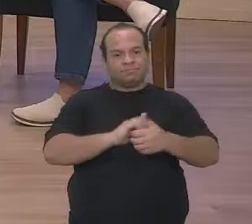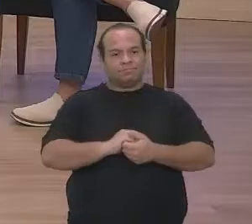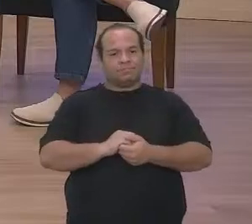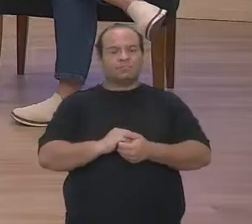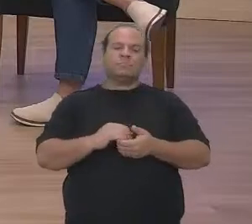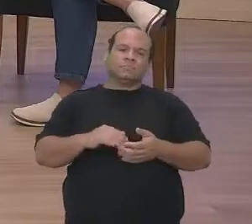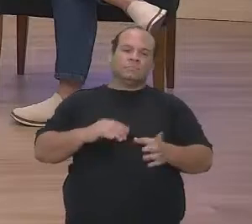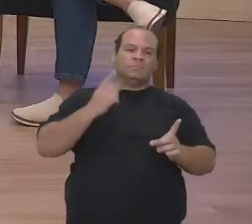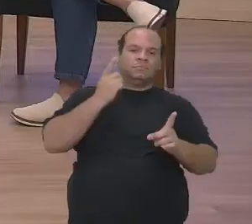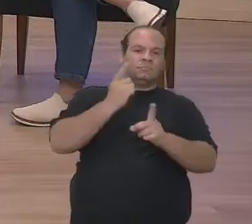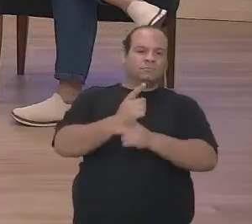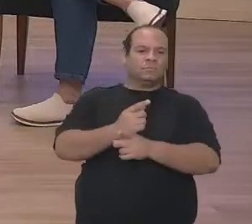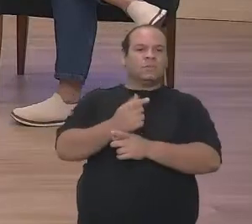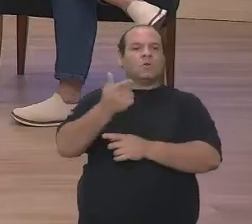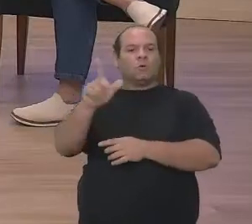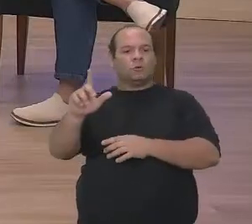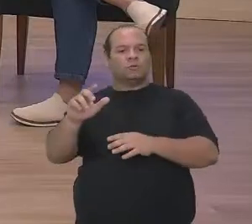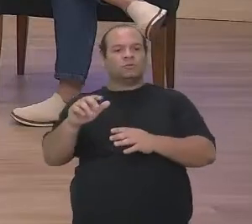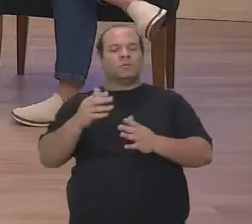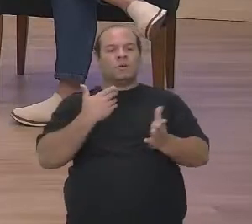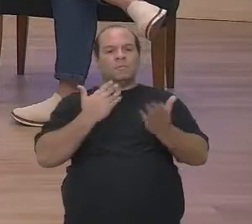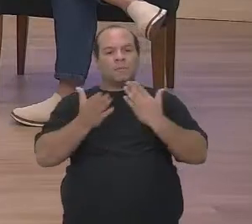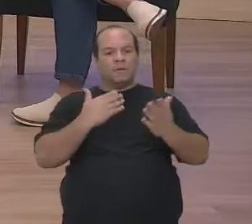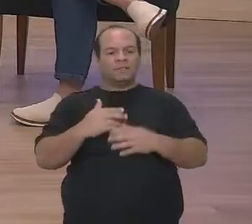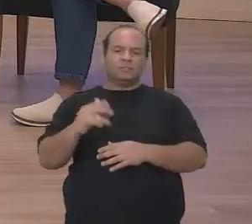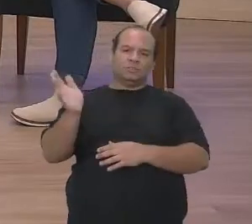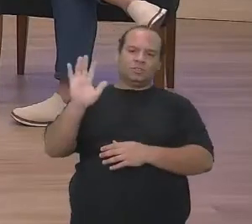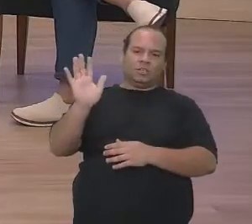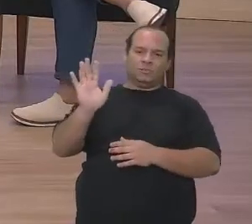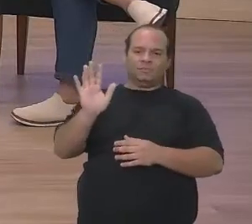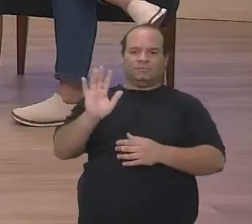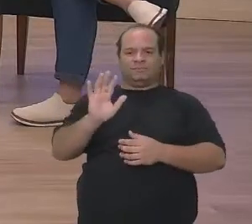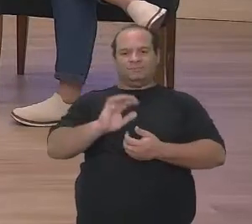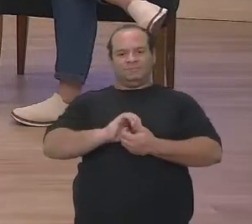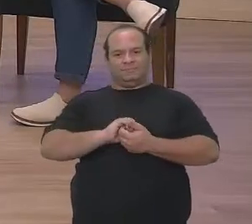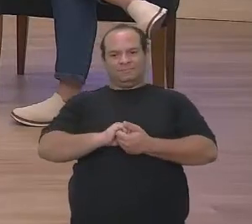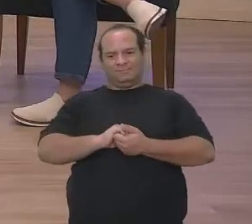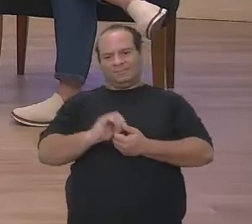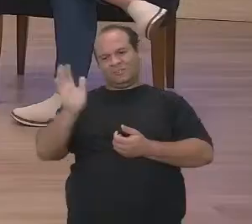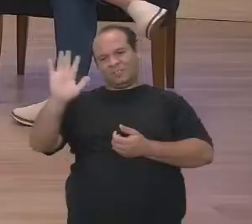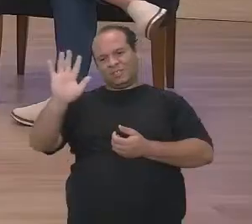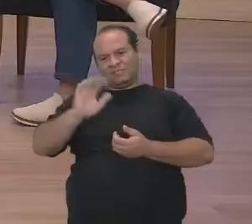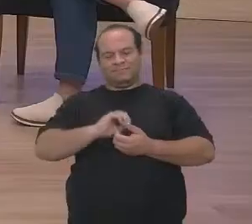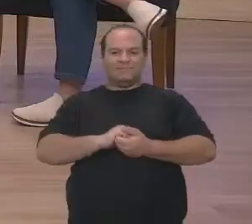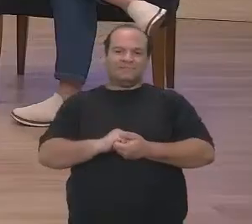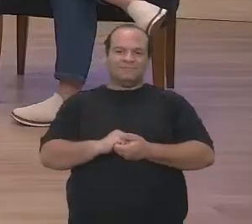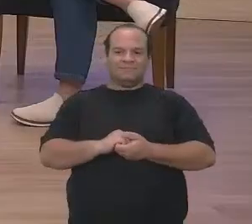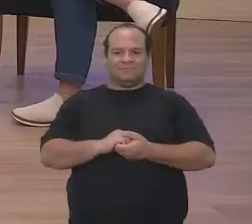gente se vê, então, no próximo diálogo. Até! Tchau, tchau.